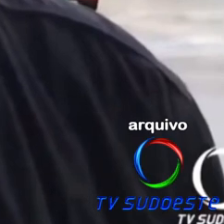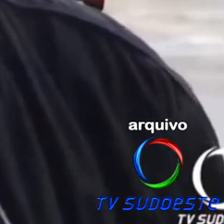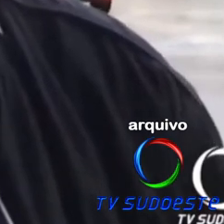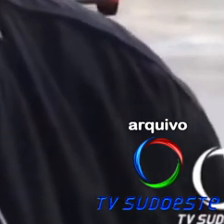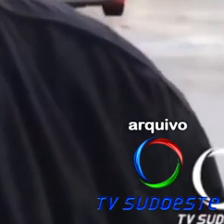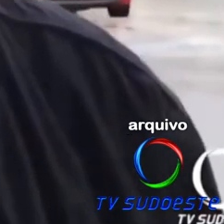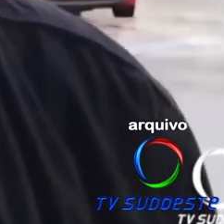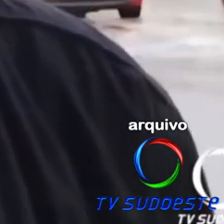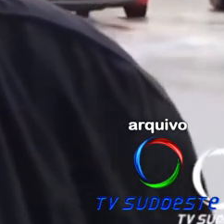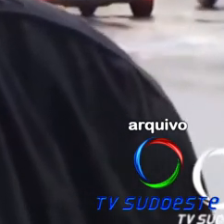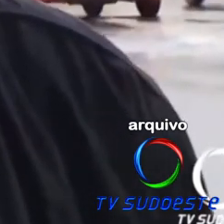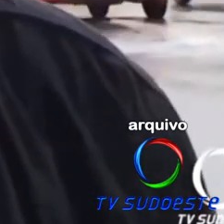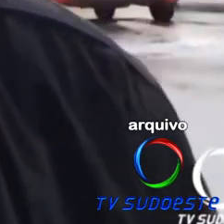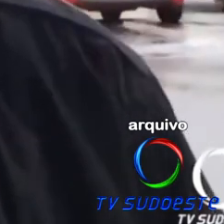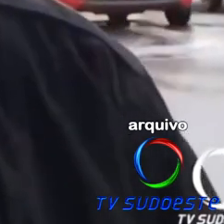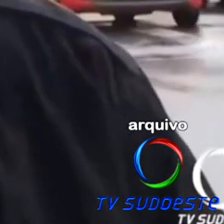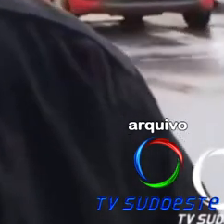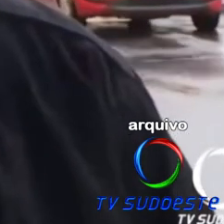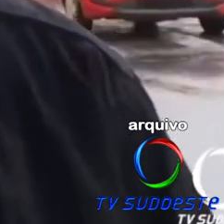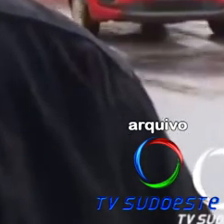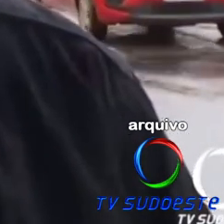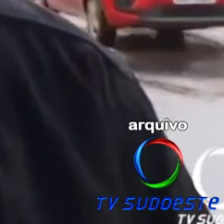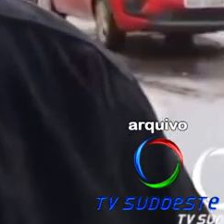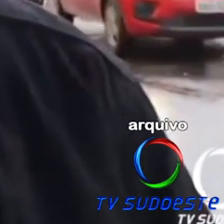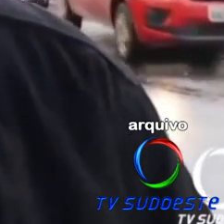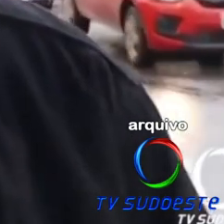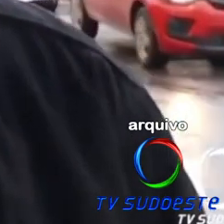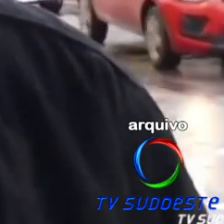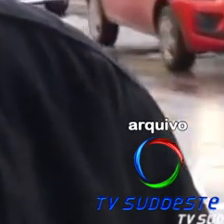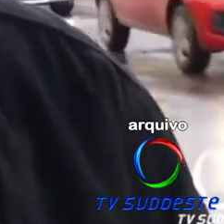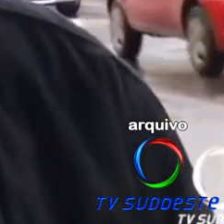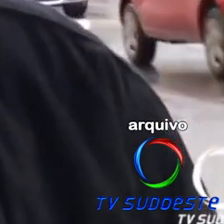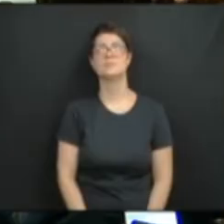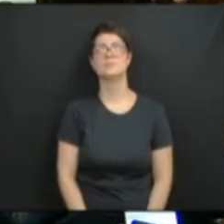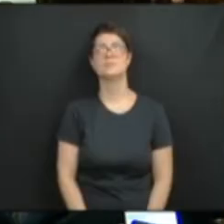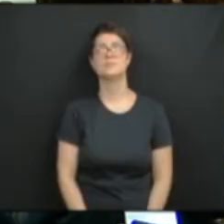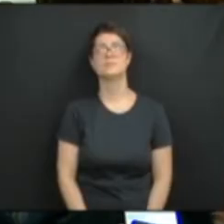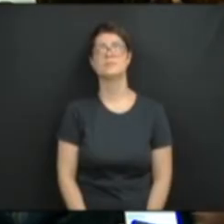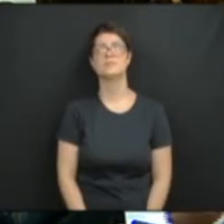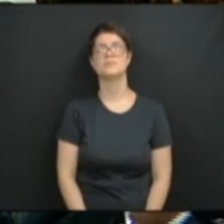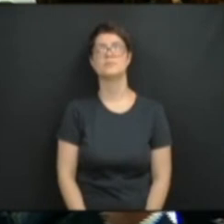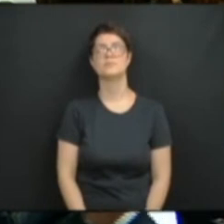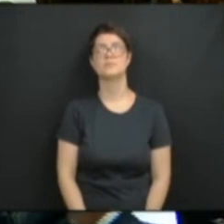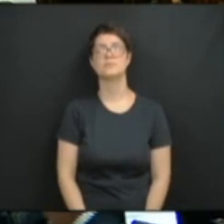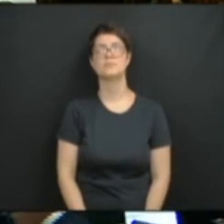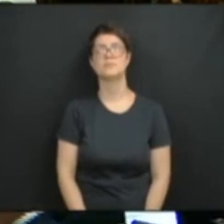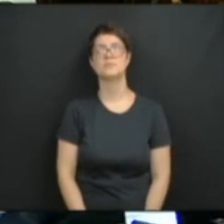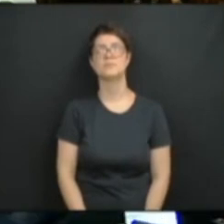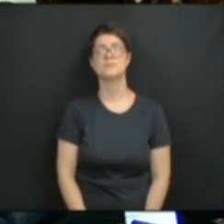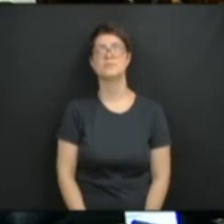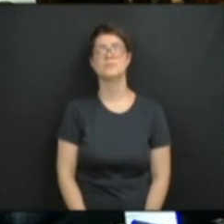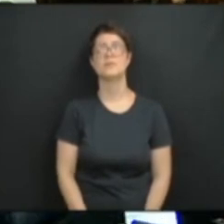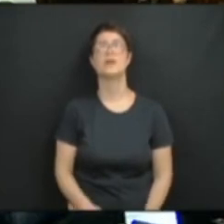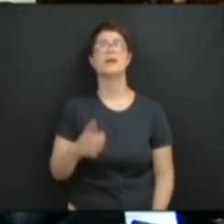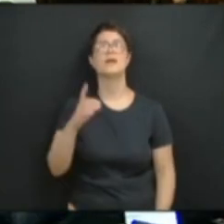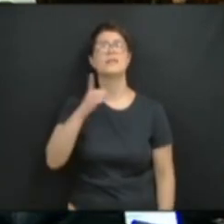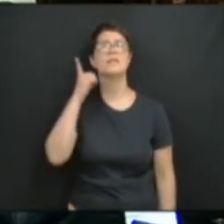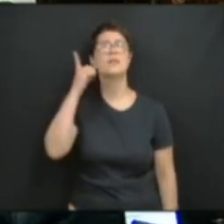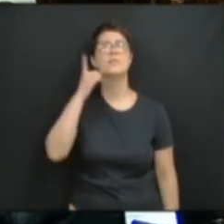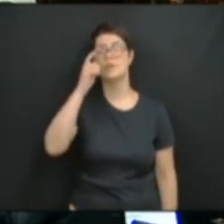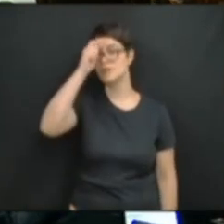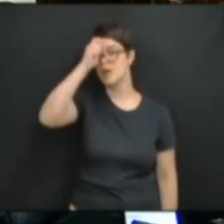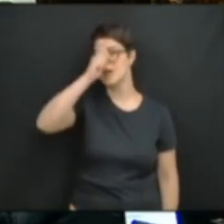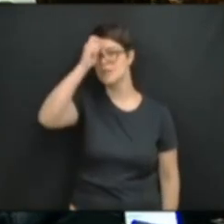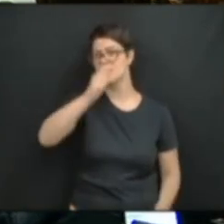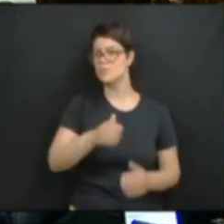zuque para o cargo de Conselheiro do Tribunal de Contas do Estado do Paraná em razão da aposentadoria do ex